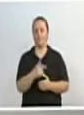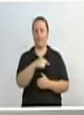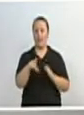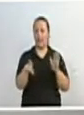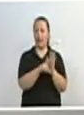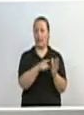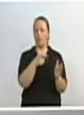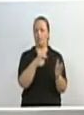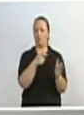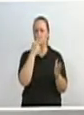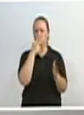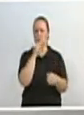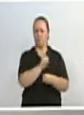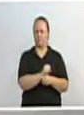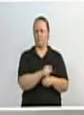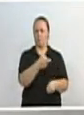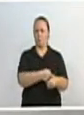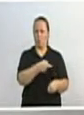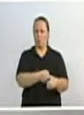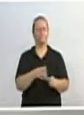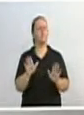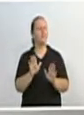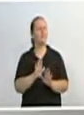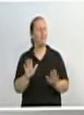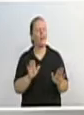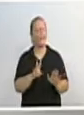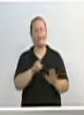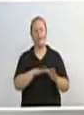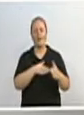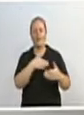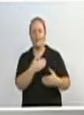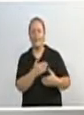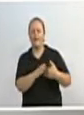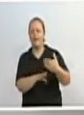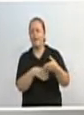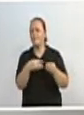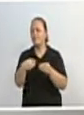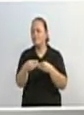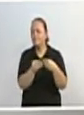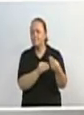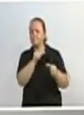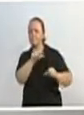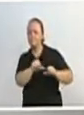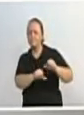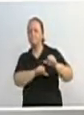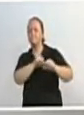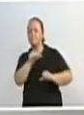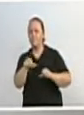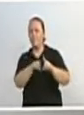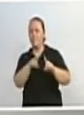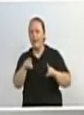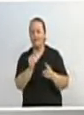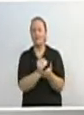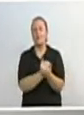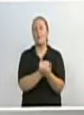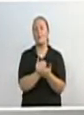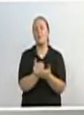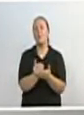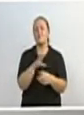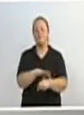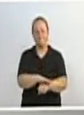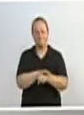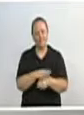ser atualizada e moldada ao longo dos próximos anos, mas a partir de agora nós temos a segurança de que em Blumenau,